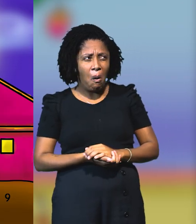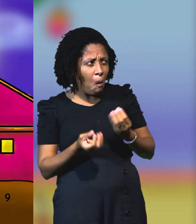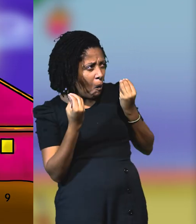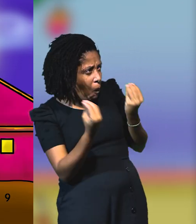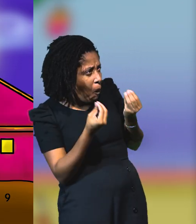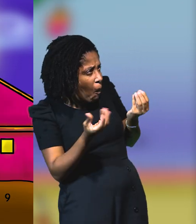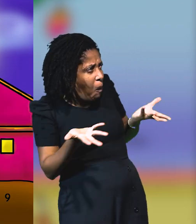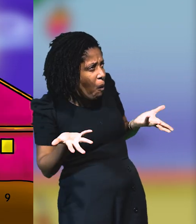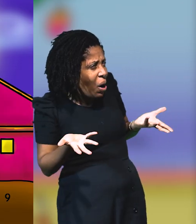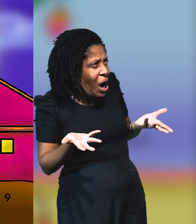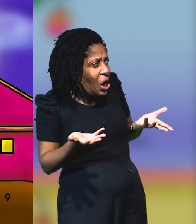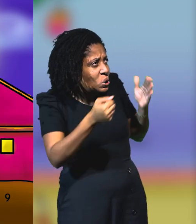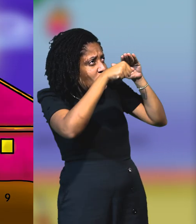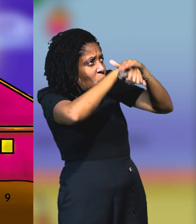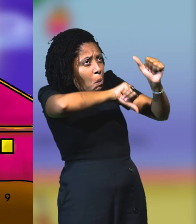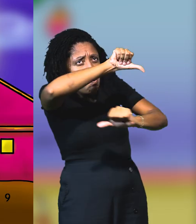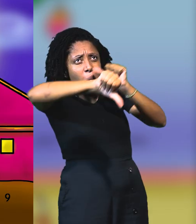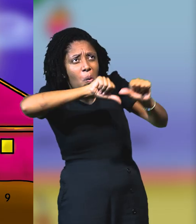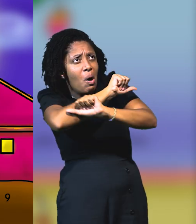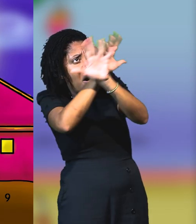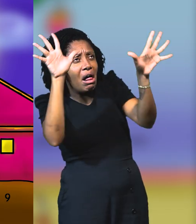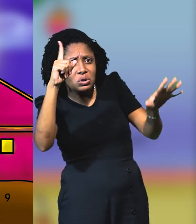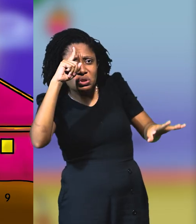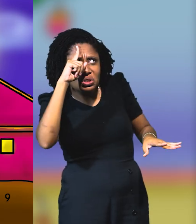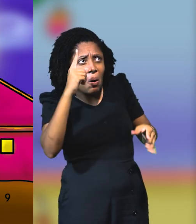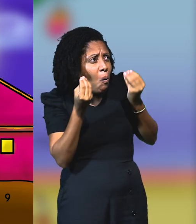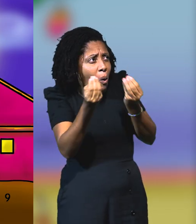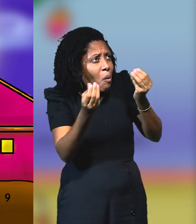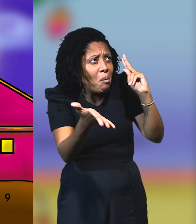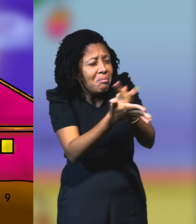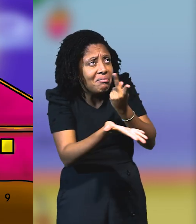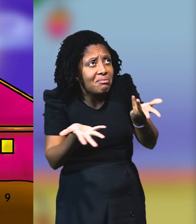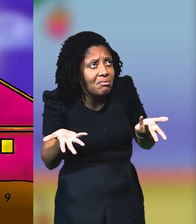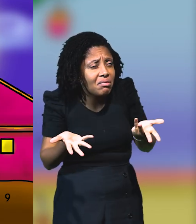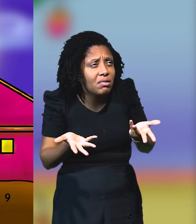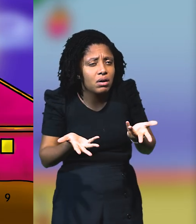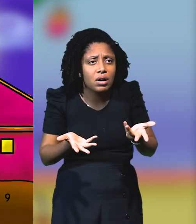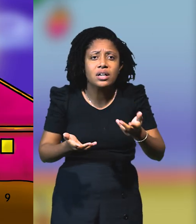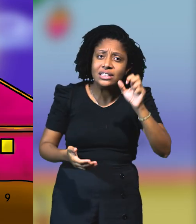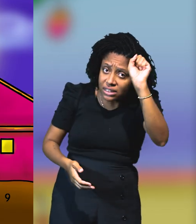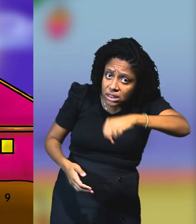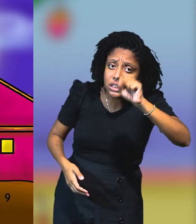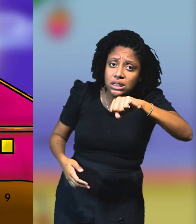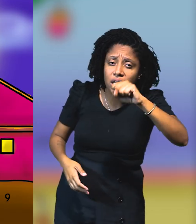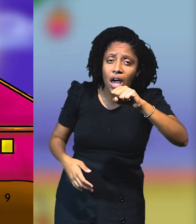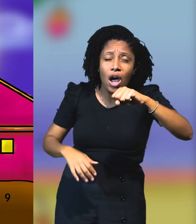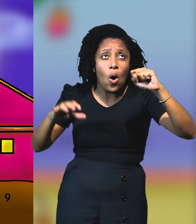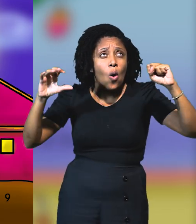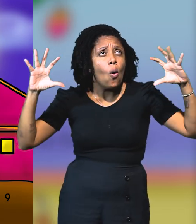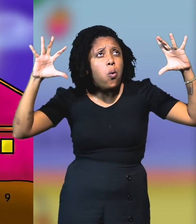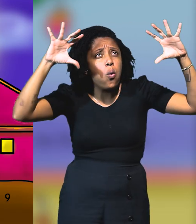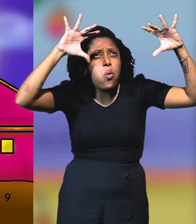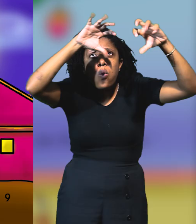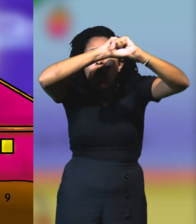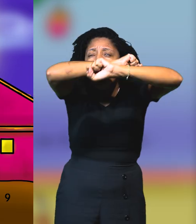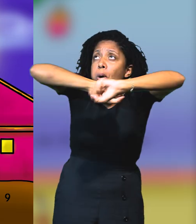Como assim? A noite virou dia? Como pode isso acontecer? Sim, o céu da noite ficou